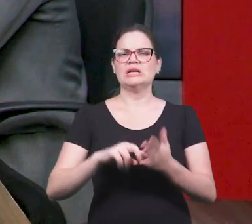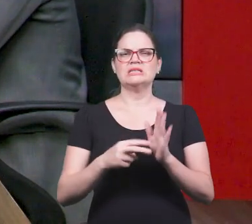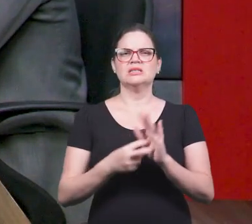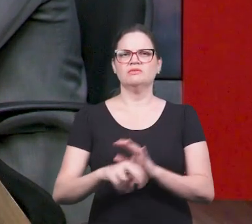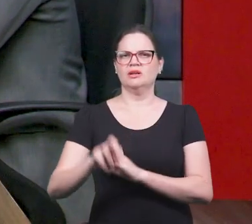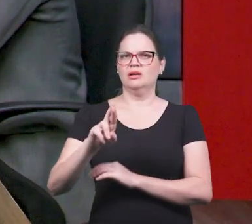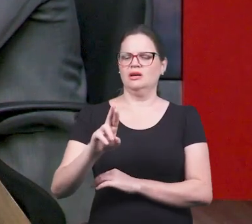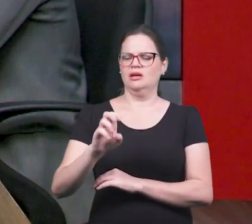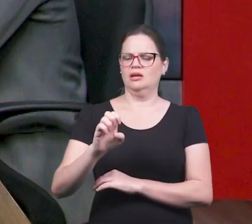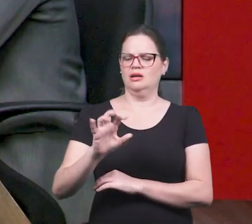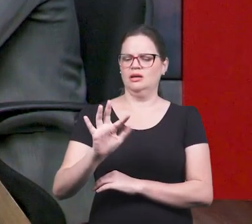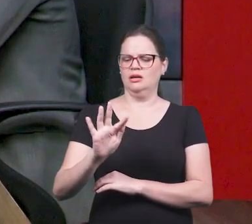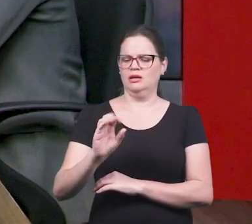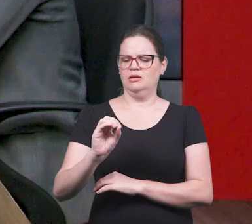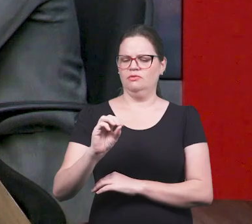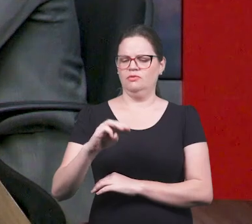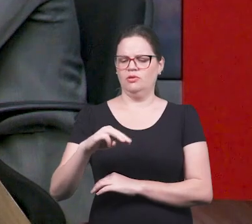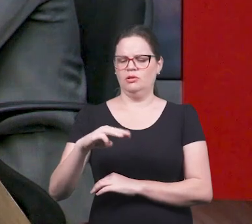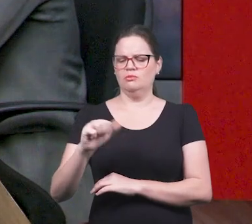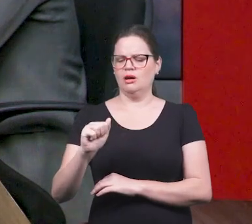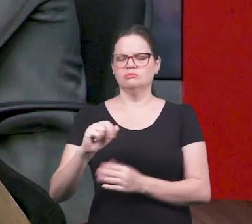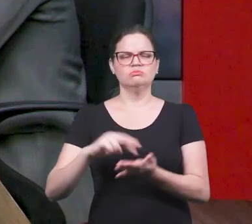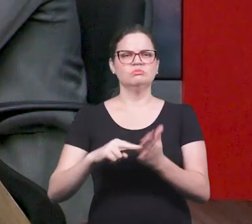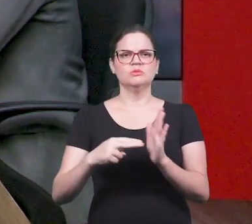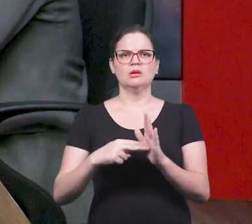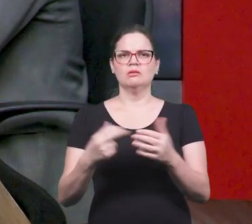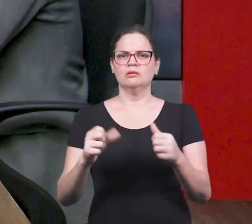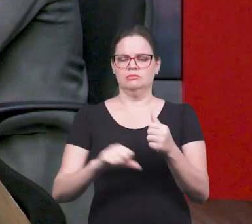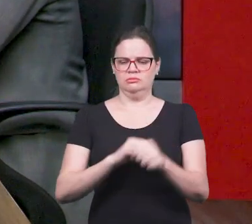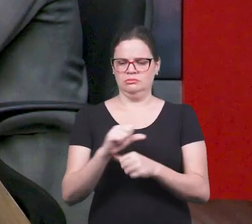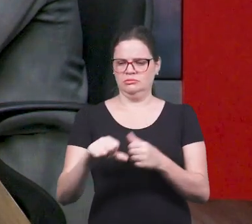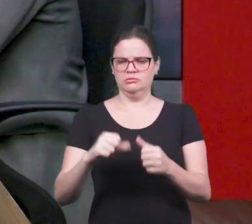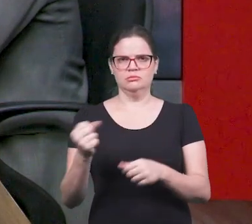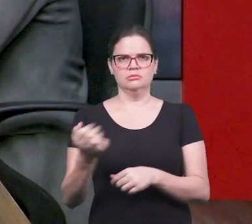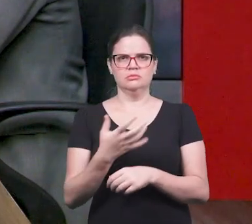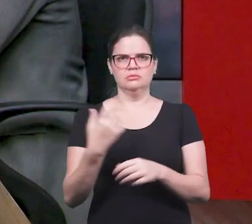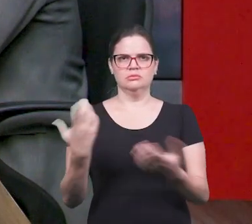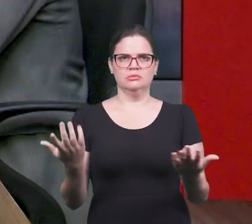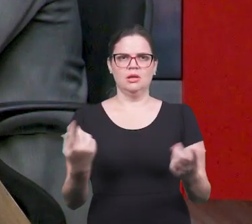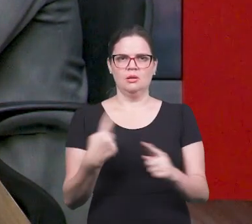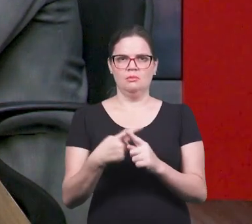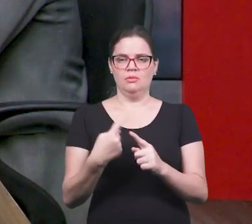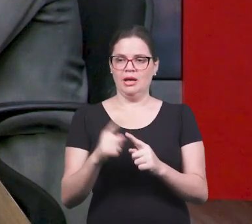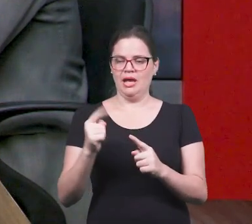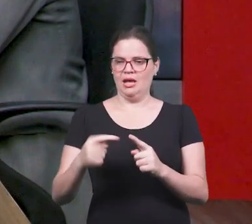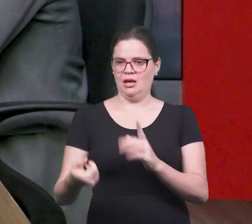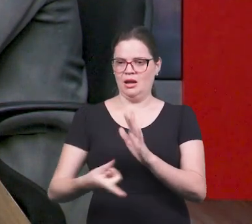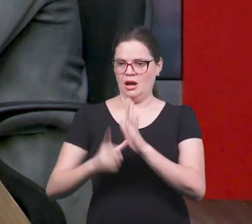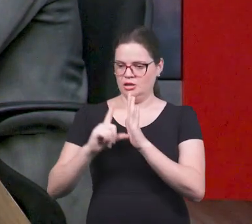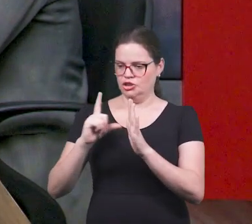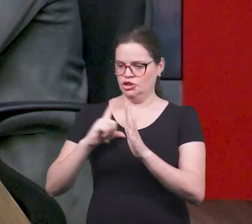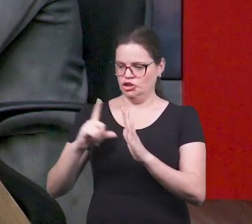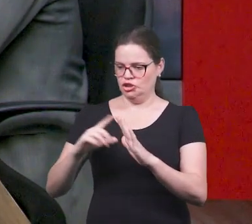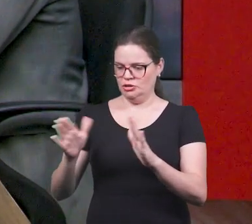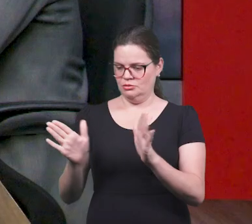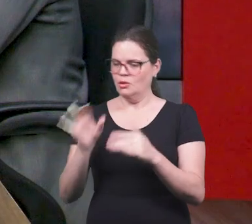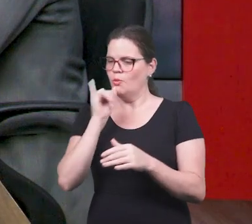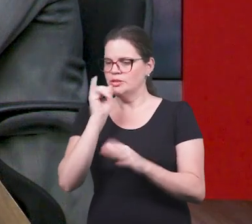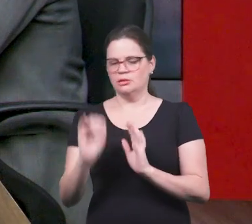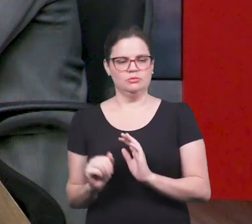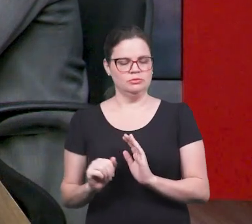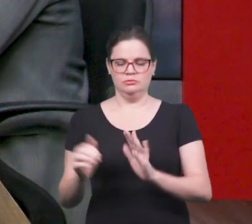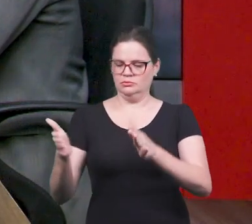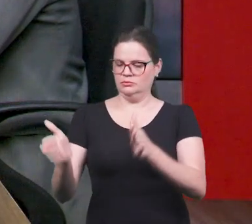Né? Reforma é você tornar a forma original. É uma